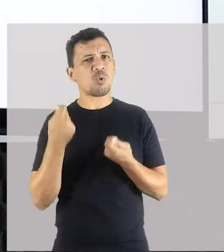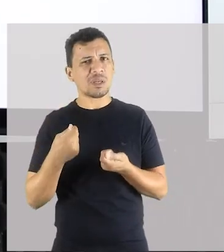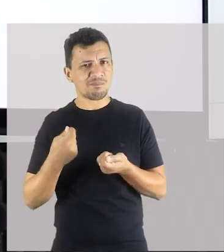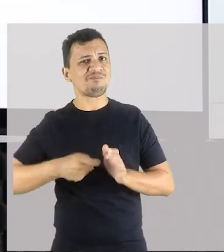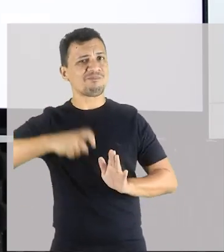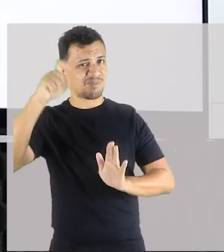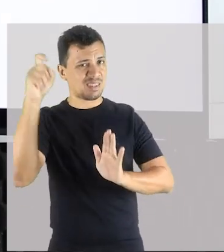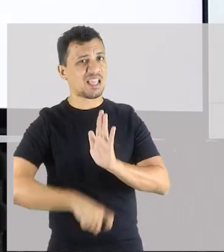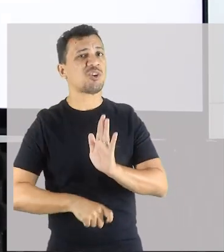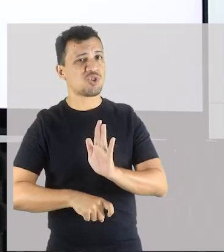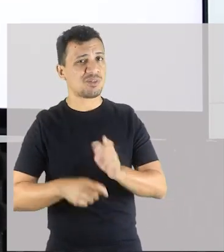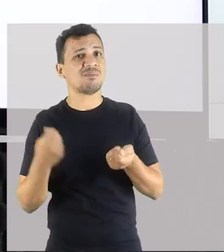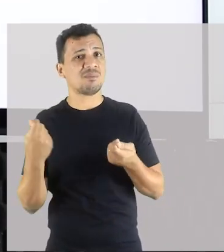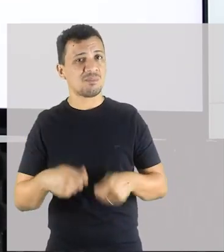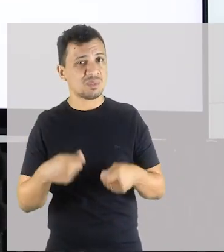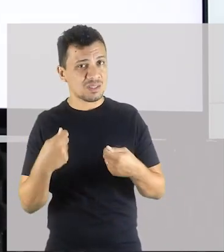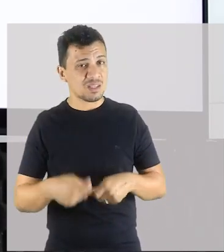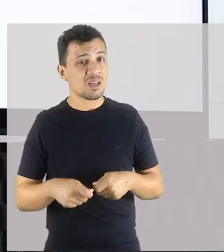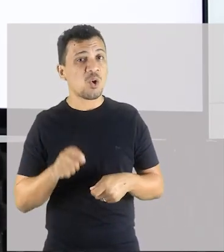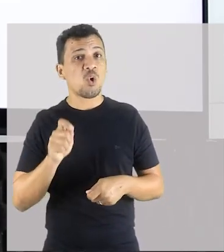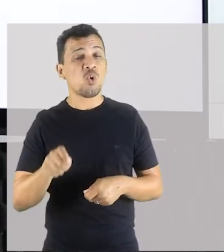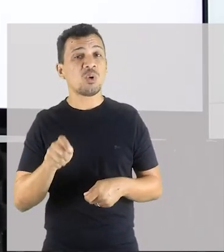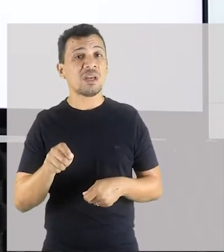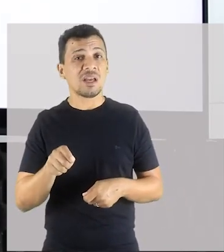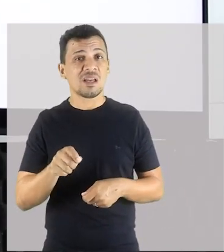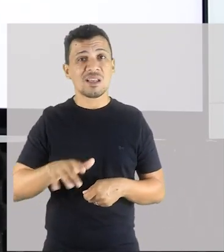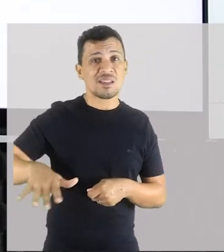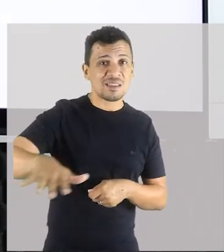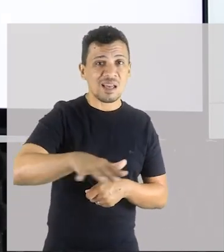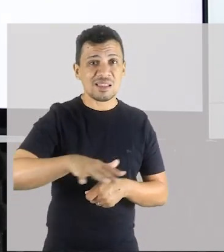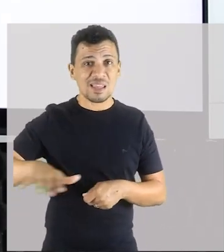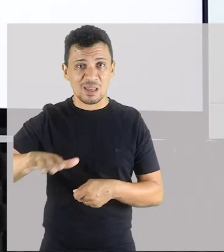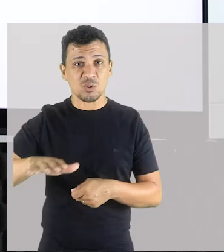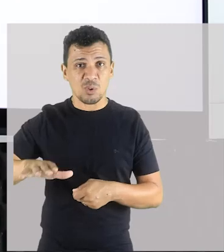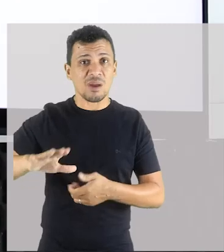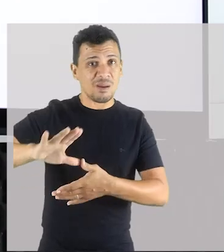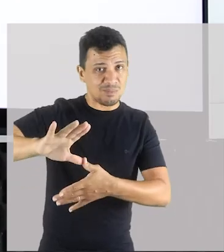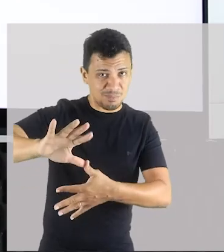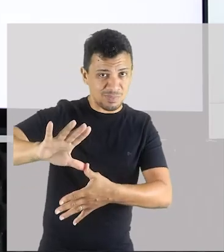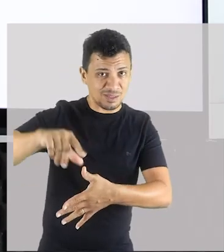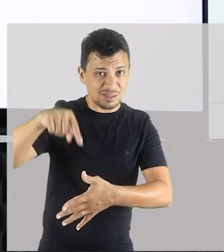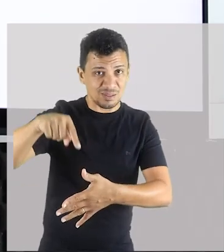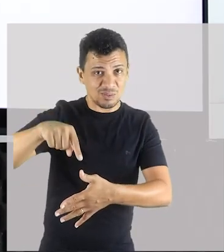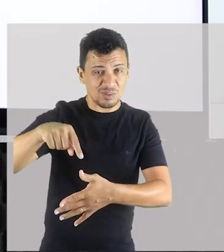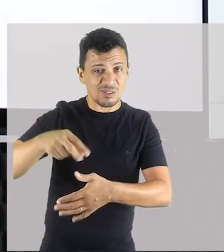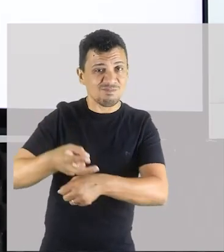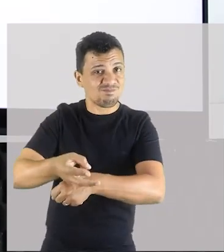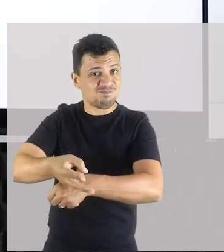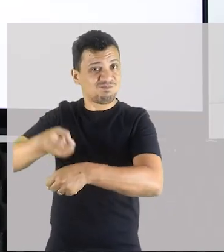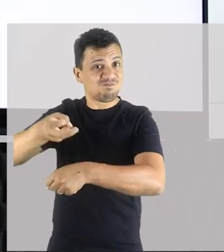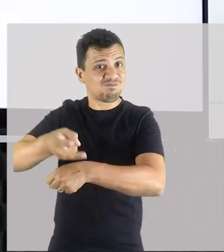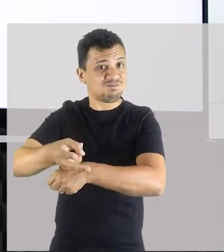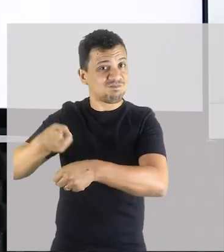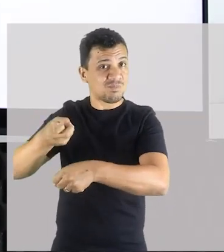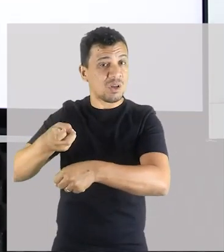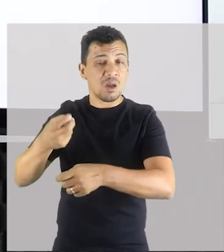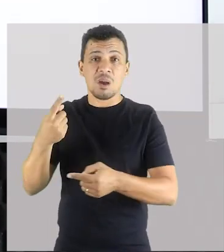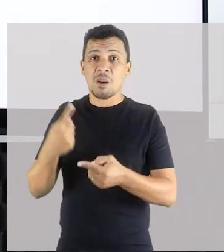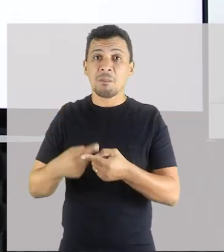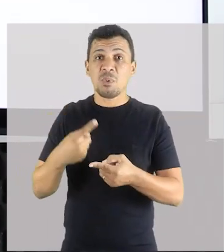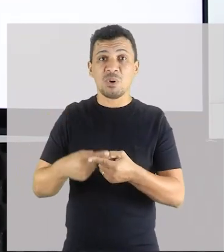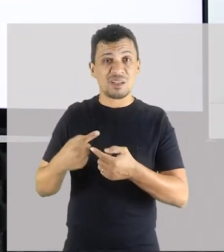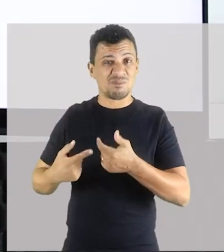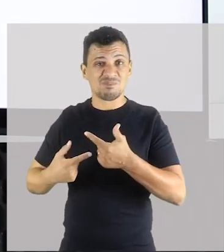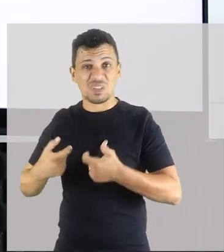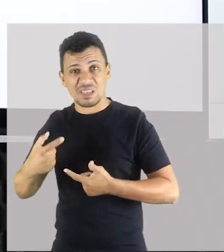a cobrar, a retirar do território americano, na América do Norte, mais recursos, por conta das guerras que ela se